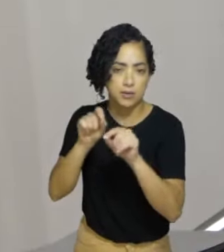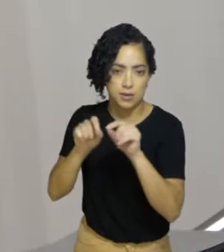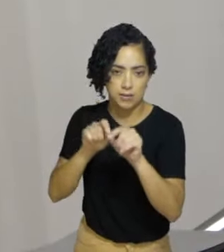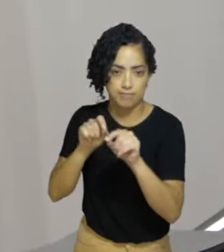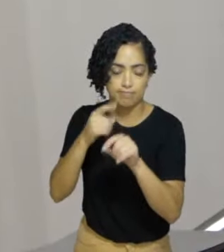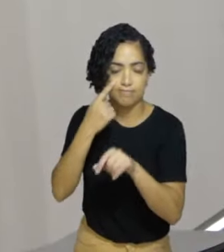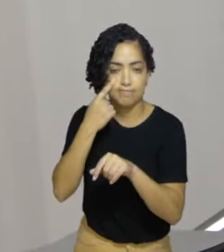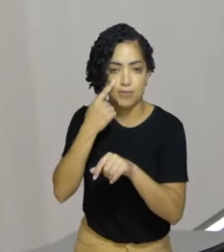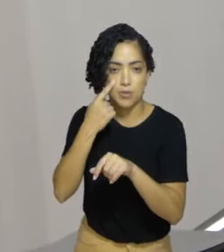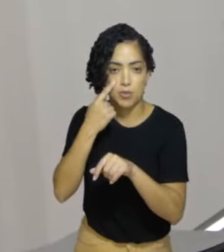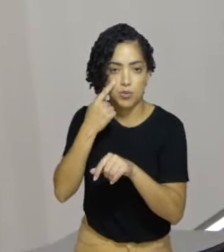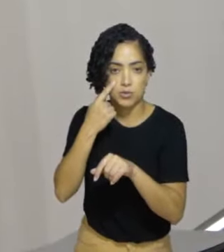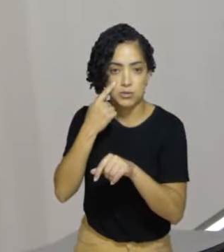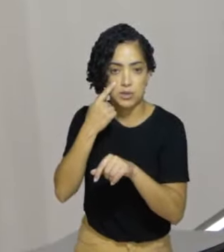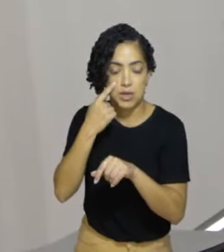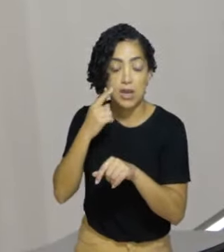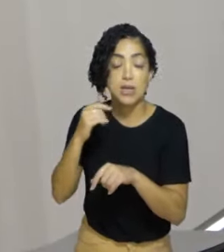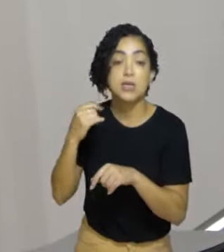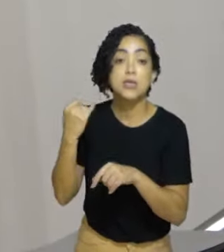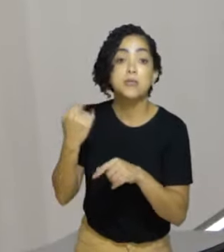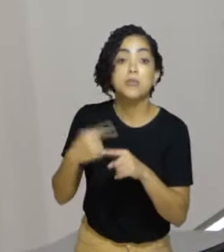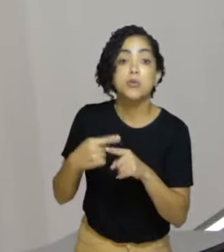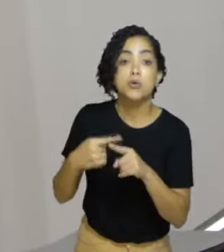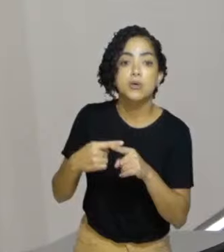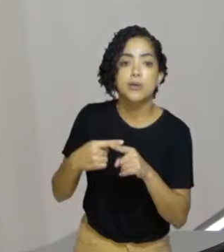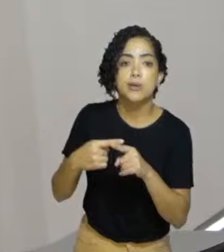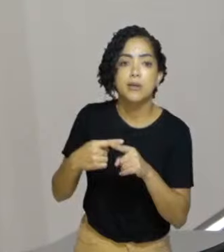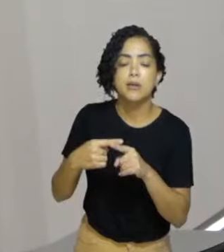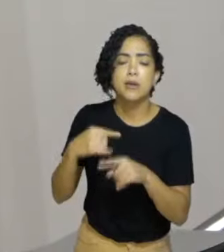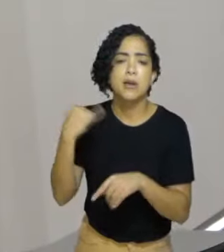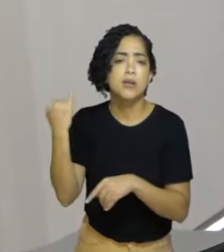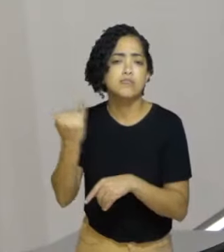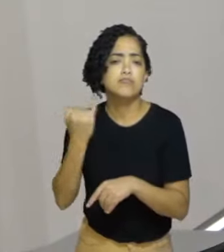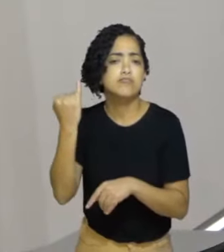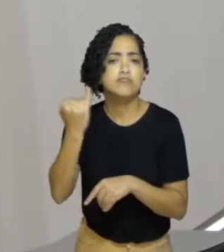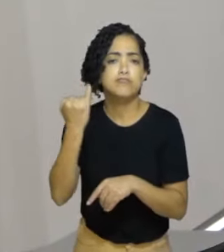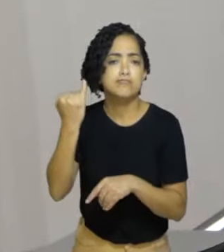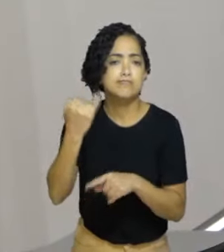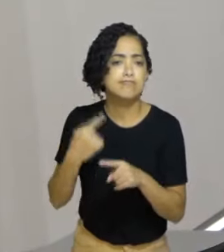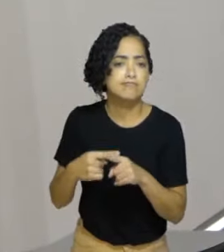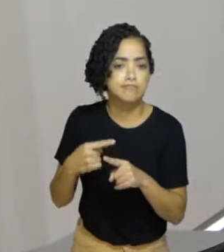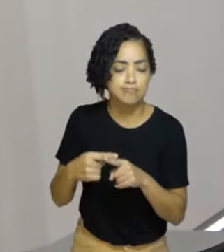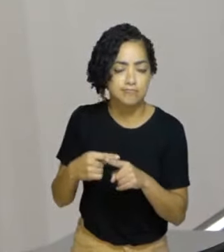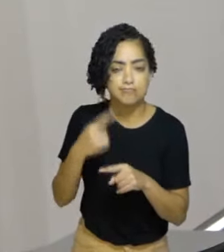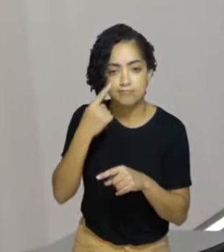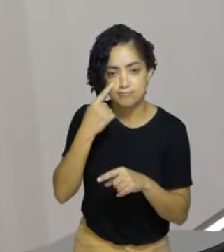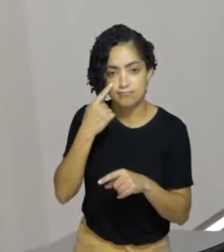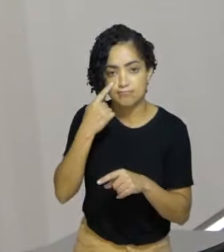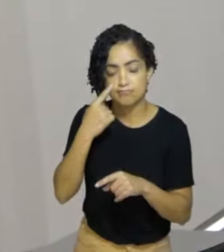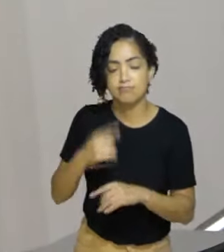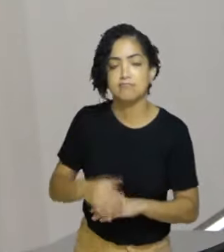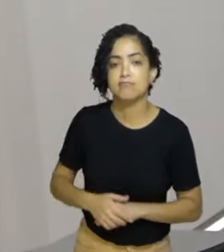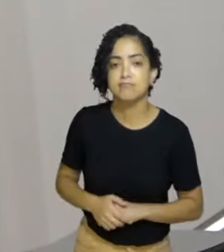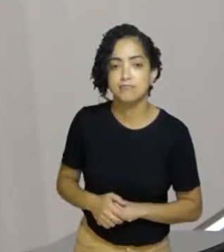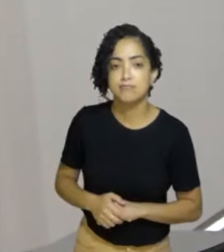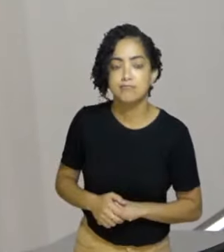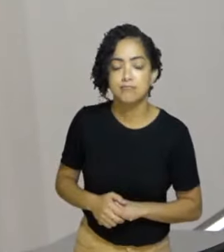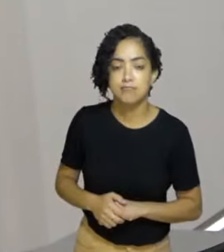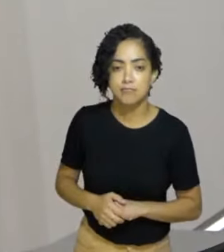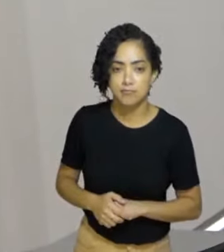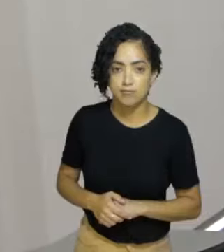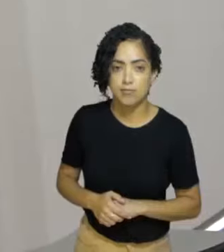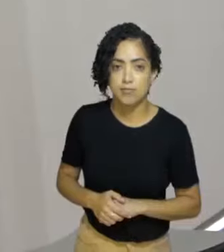de escape e a importância que ela tem para com o estado de Santa Catarina, considerado